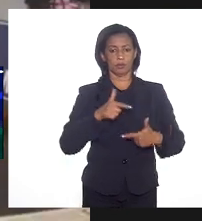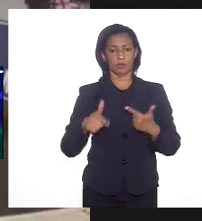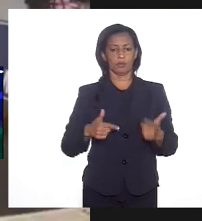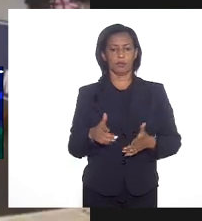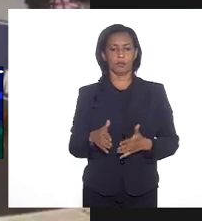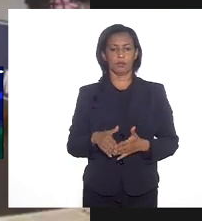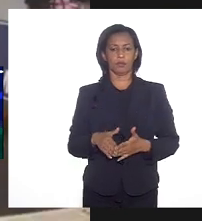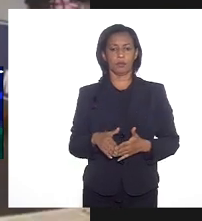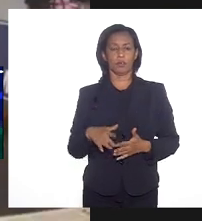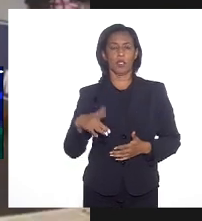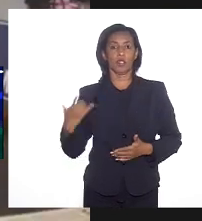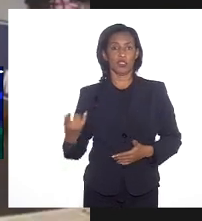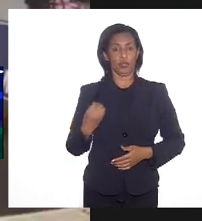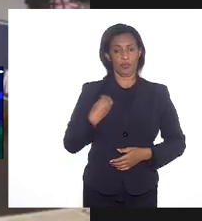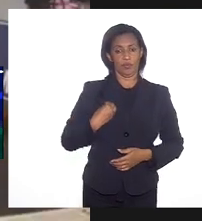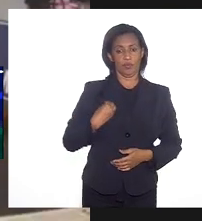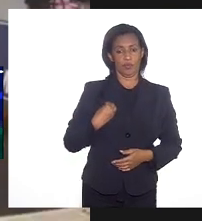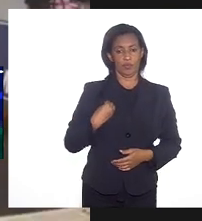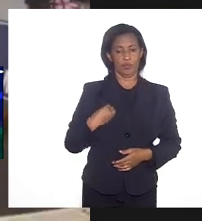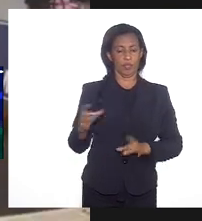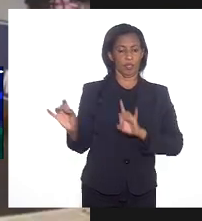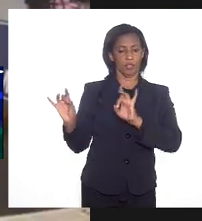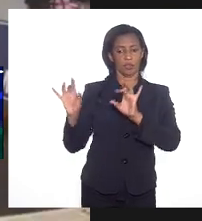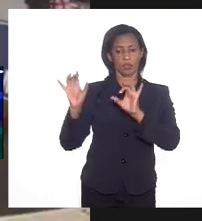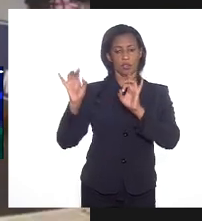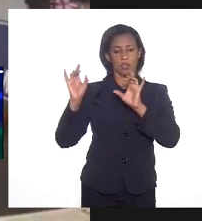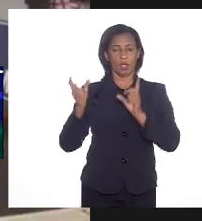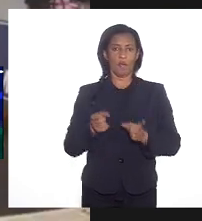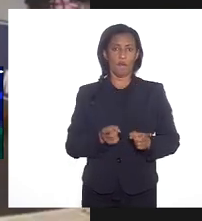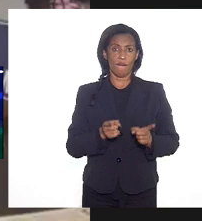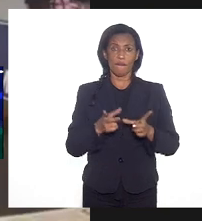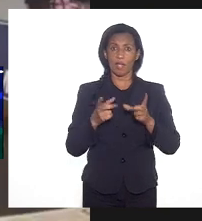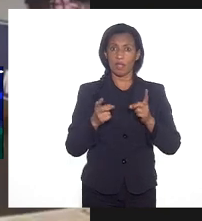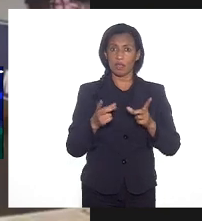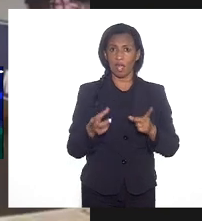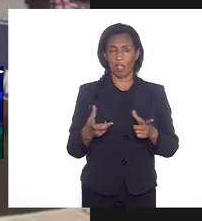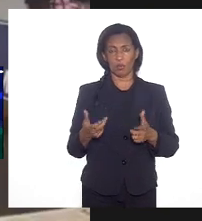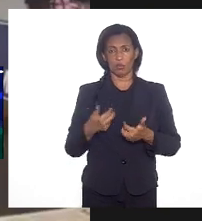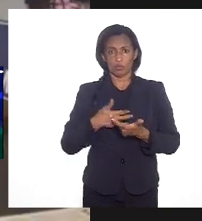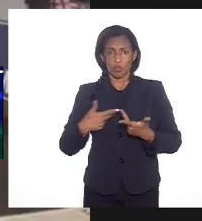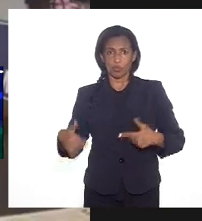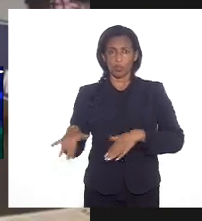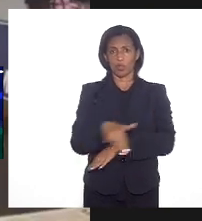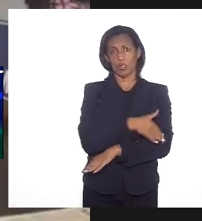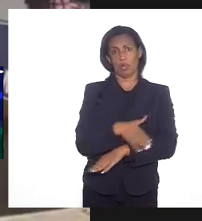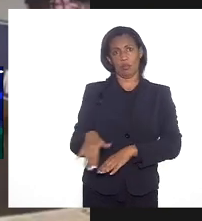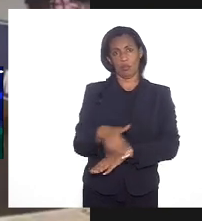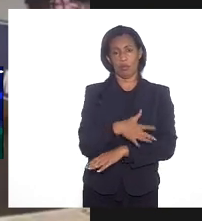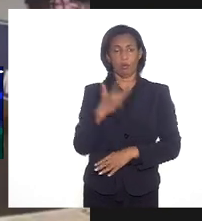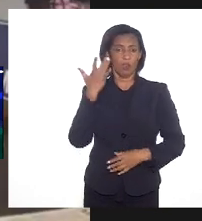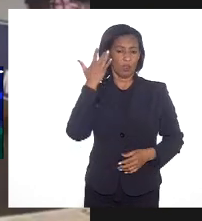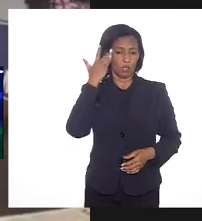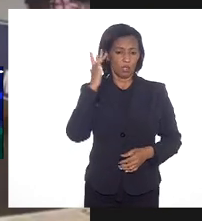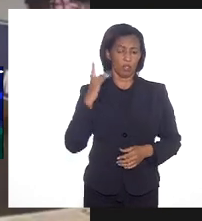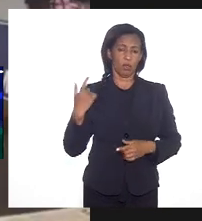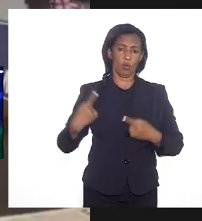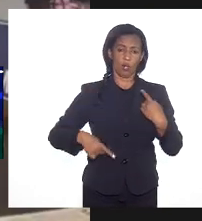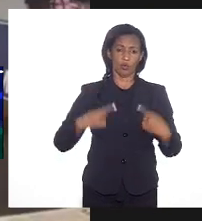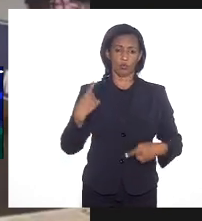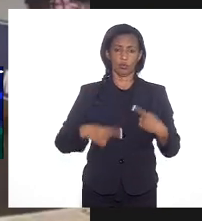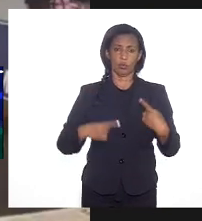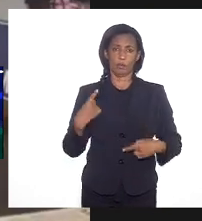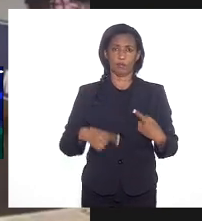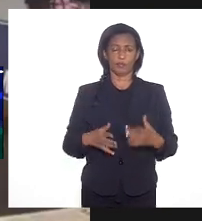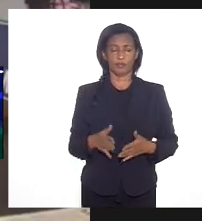trabalhadoras de sobreviverem, especial vendendo as suas mercadorias nas ruas. Então, eu acho que o debate